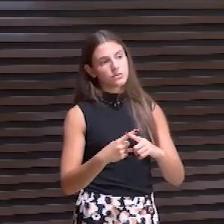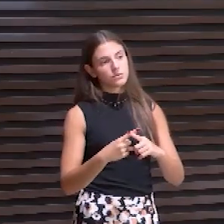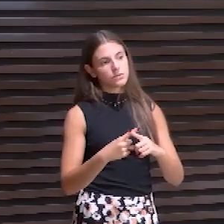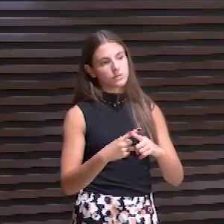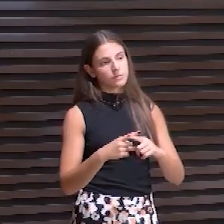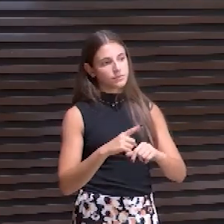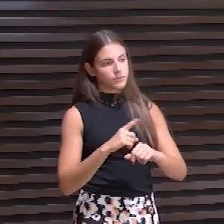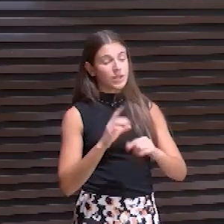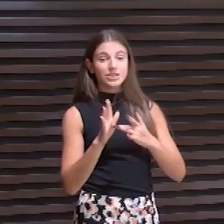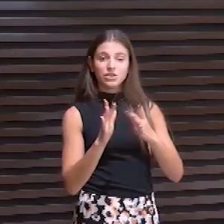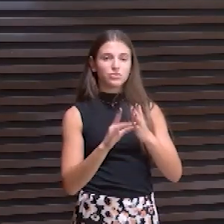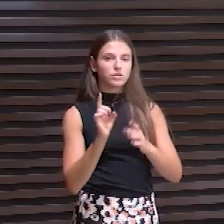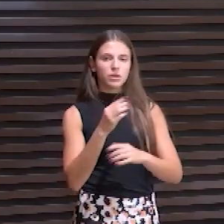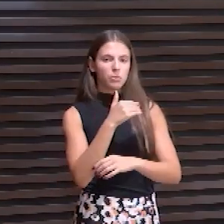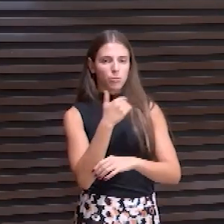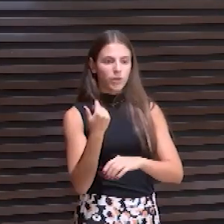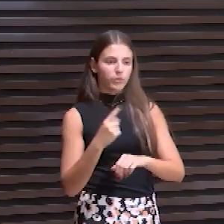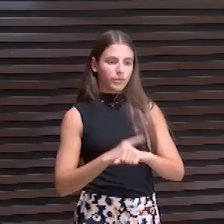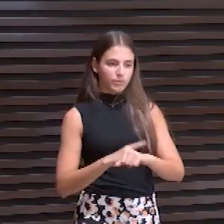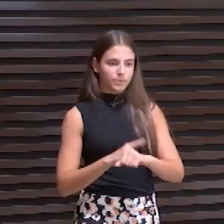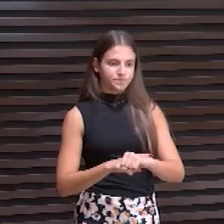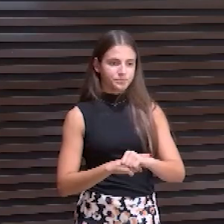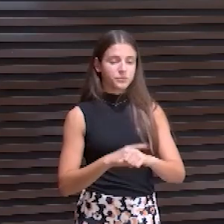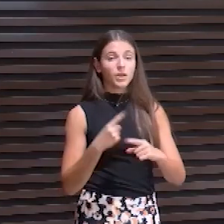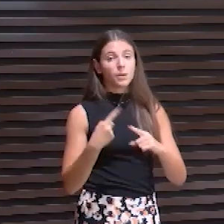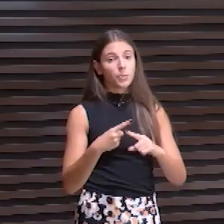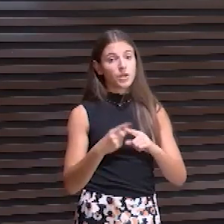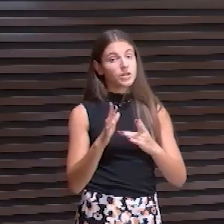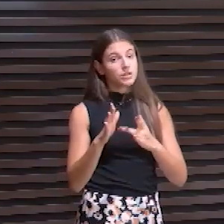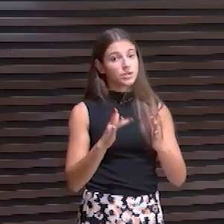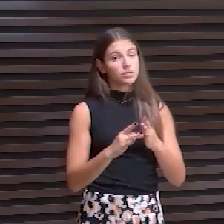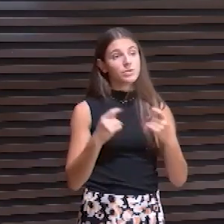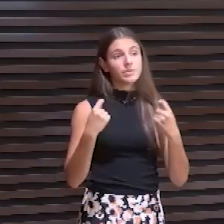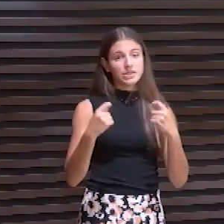momento. Jesus ele haveria de morrer naquela cruz.